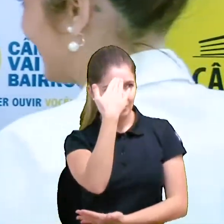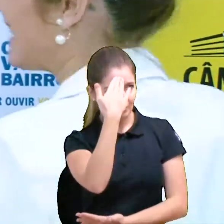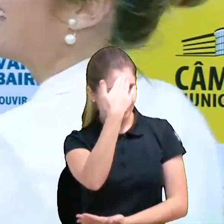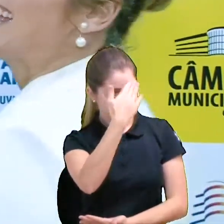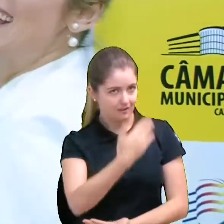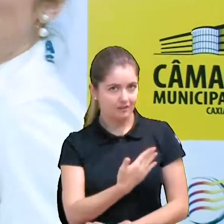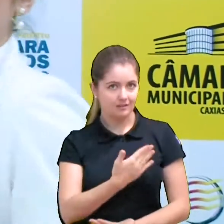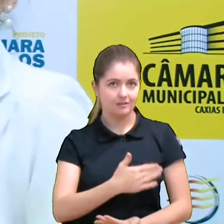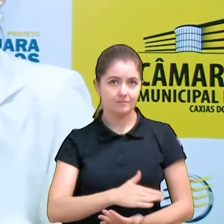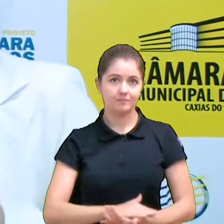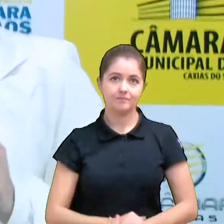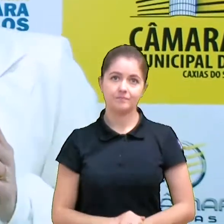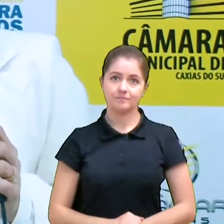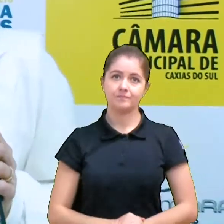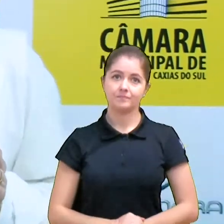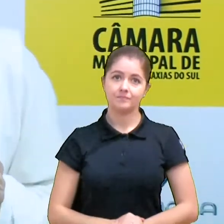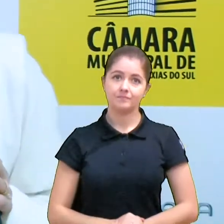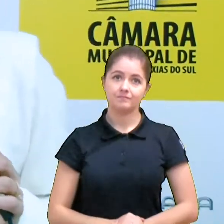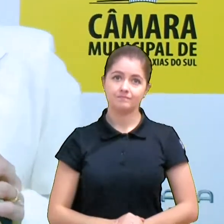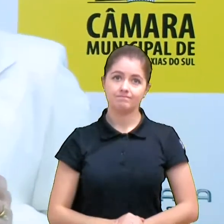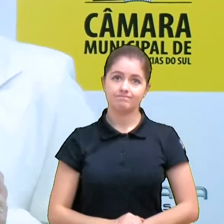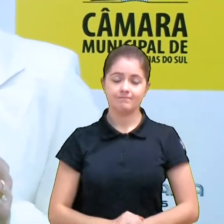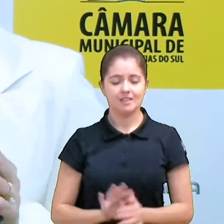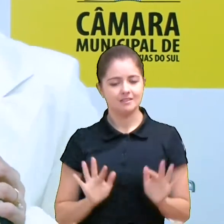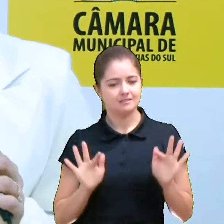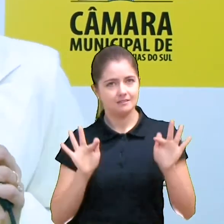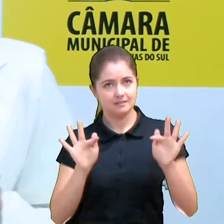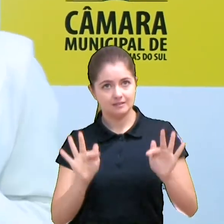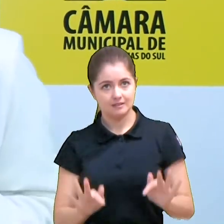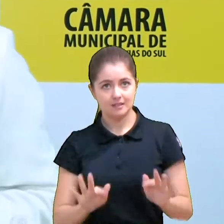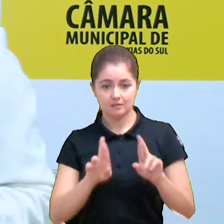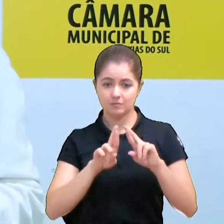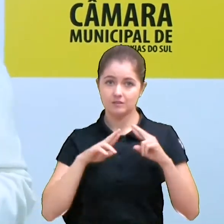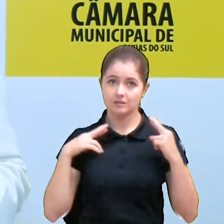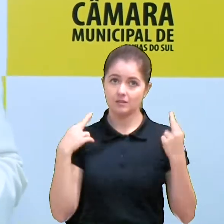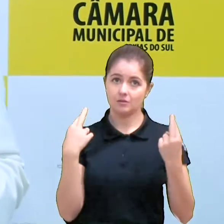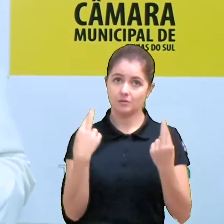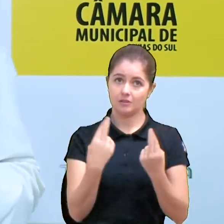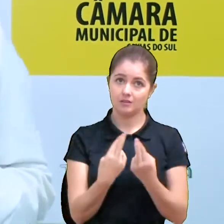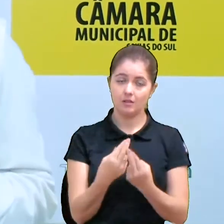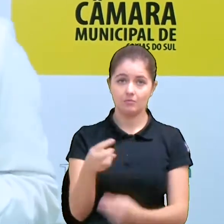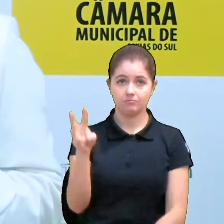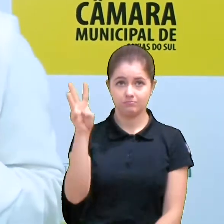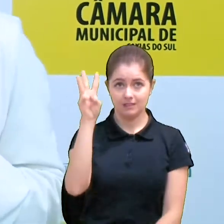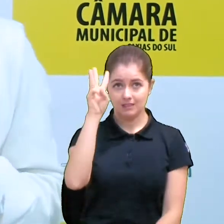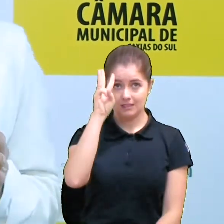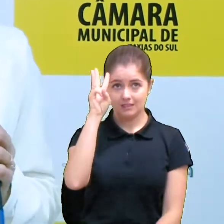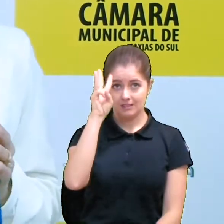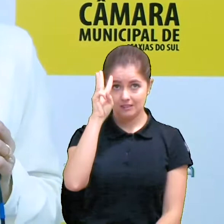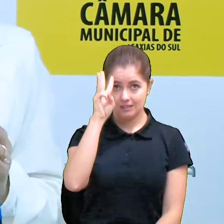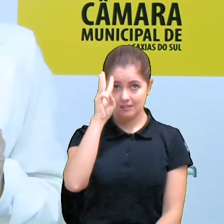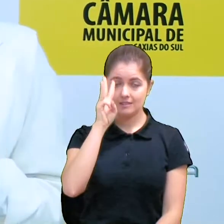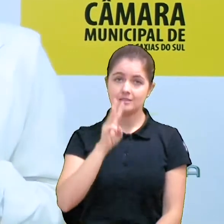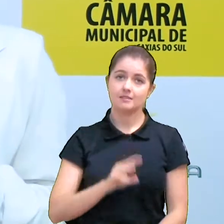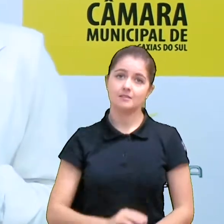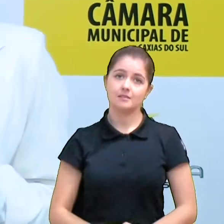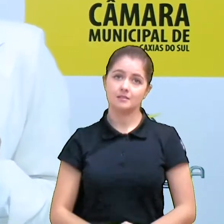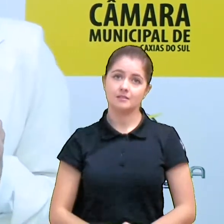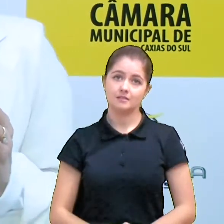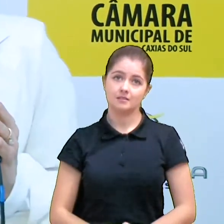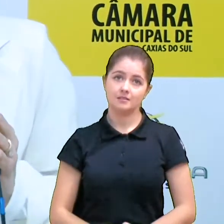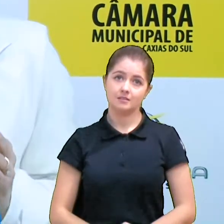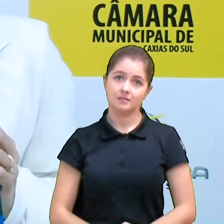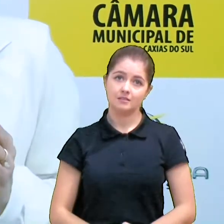vocês. E assim nós encerramos a sessão ordinária dessa terça-feira e fica aí